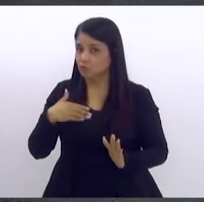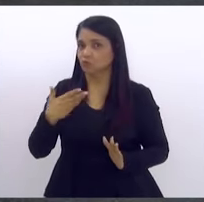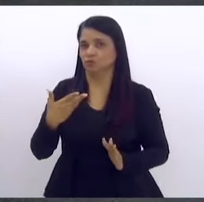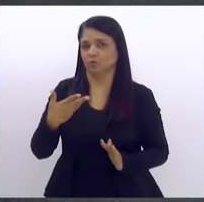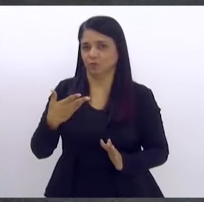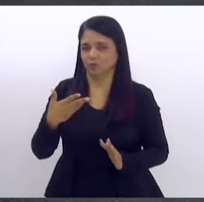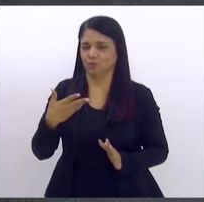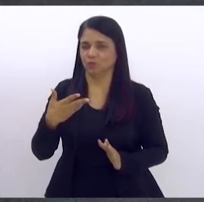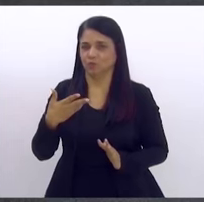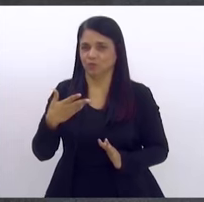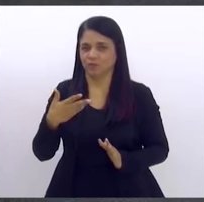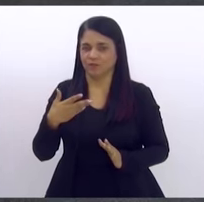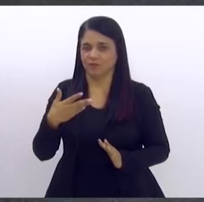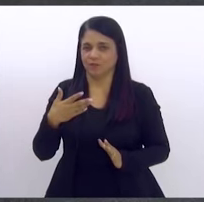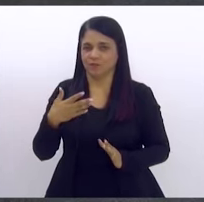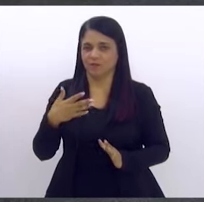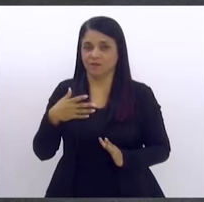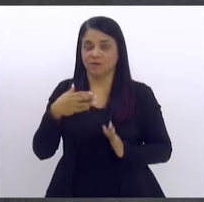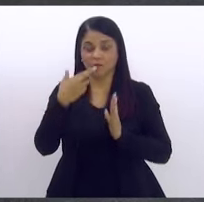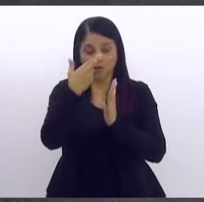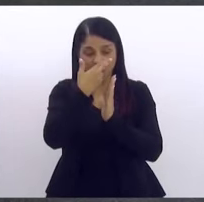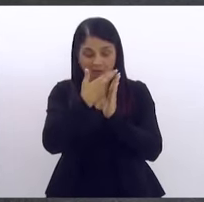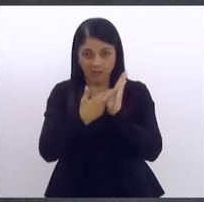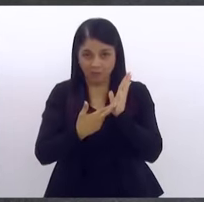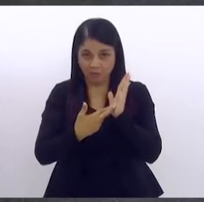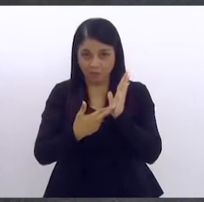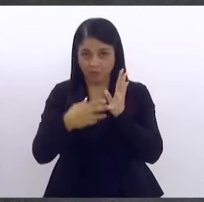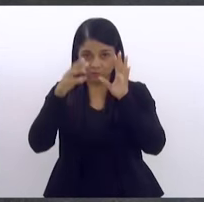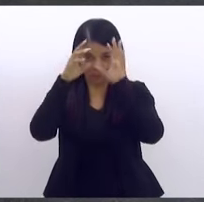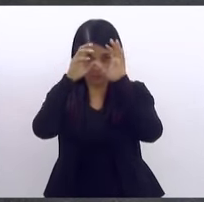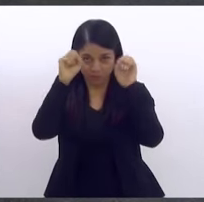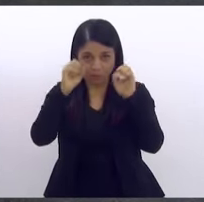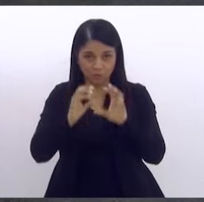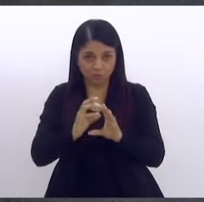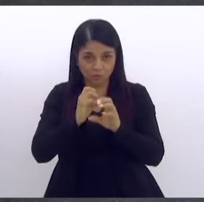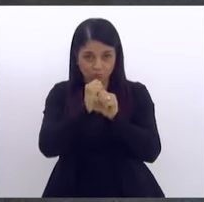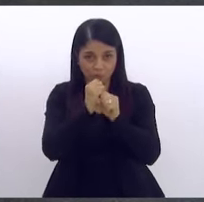aterrorizador. E os relatórios do tribunal listam todos os nomes, de